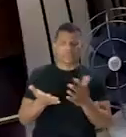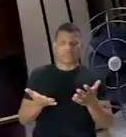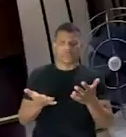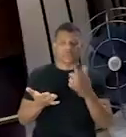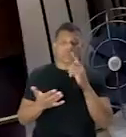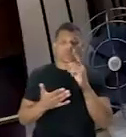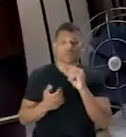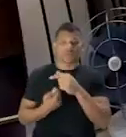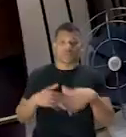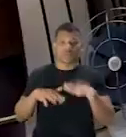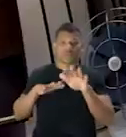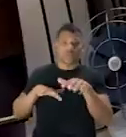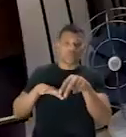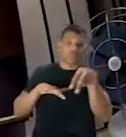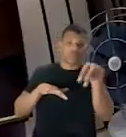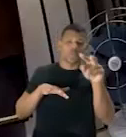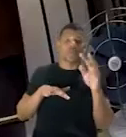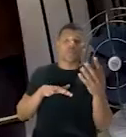é?